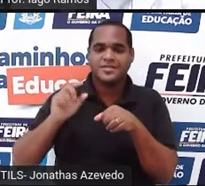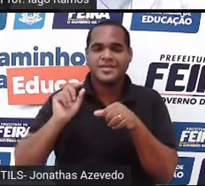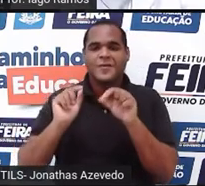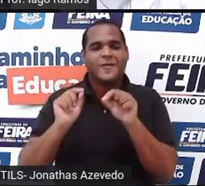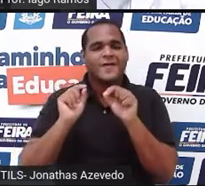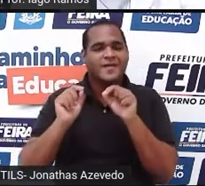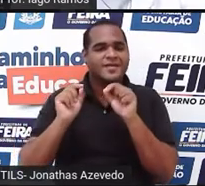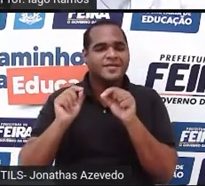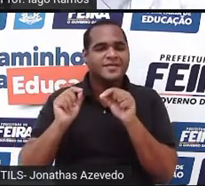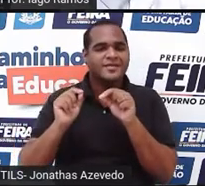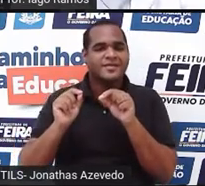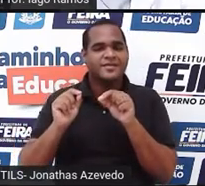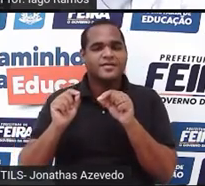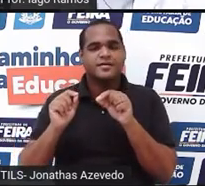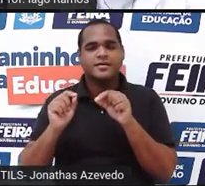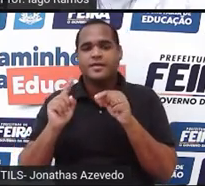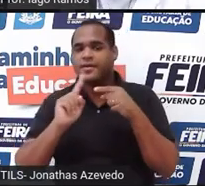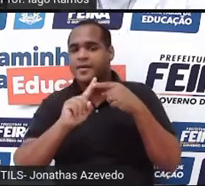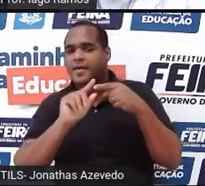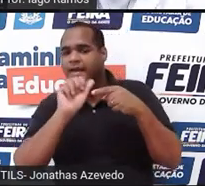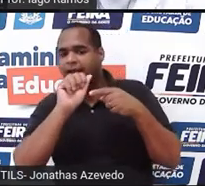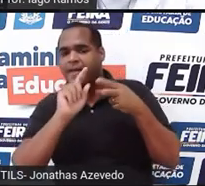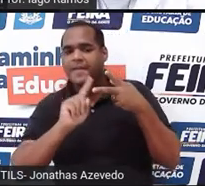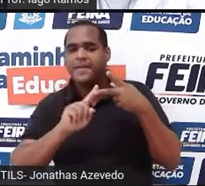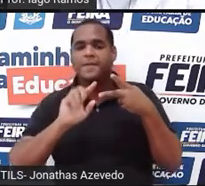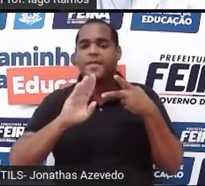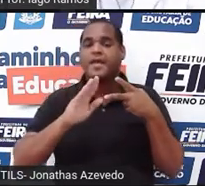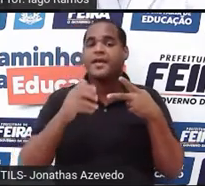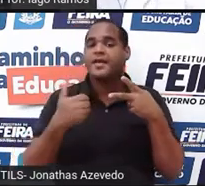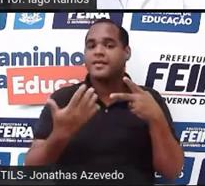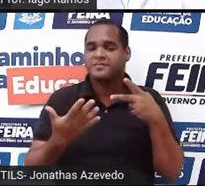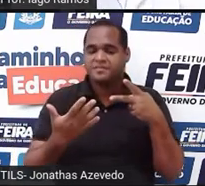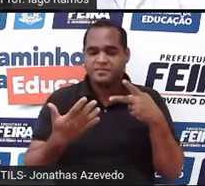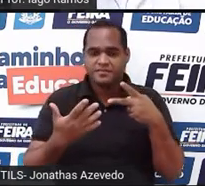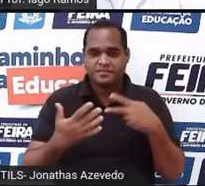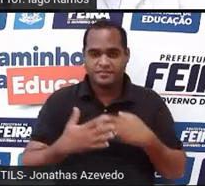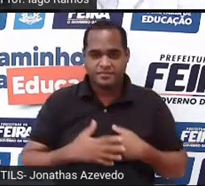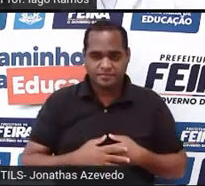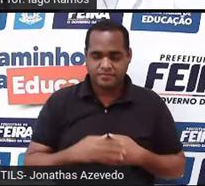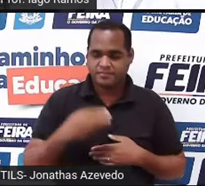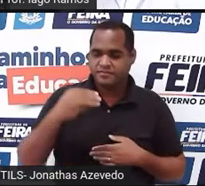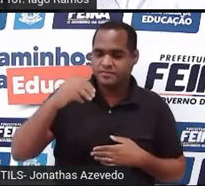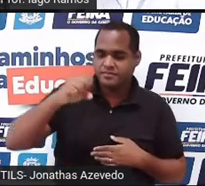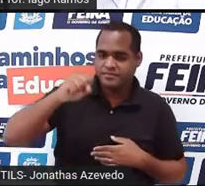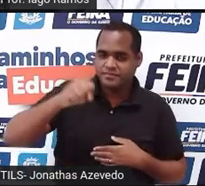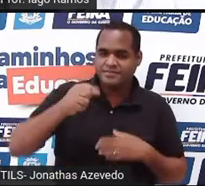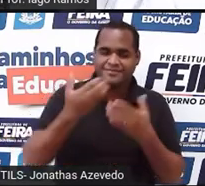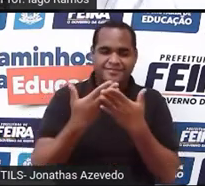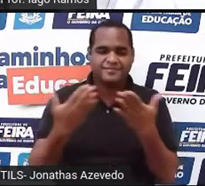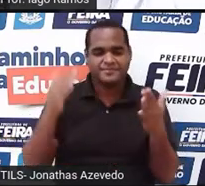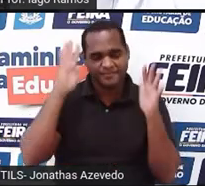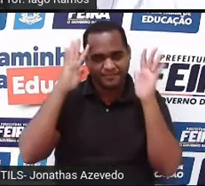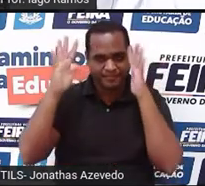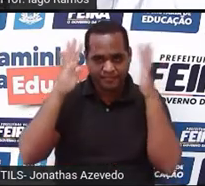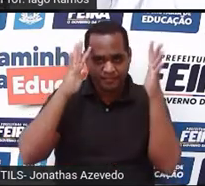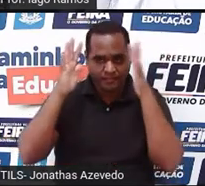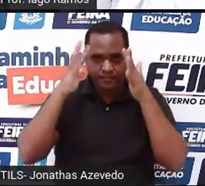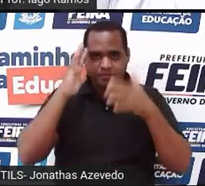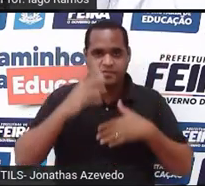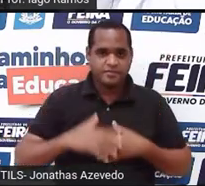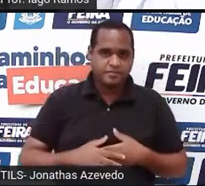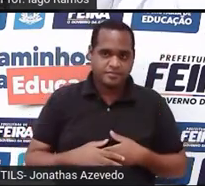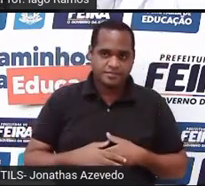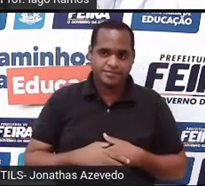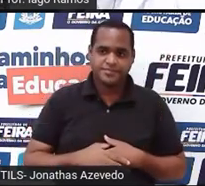aí é o que são grandezas invariáveis ou proporcionais eu vou te dar 30 segundos para você pensar